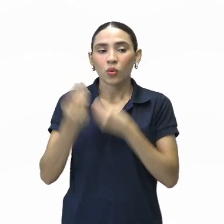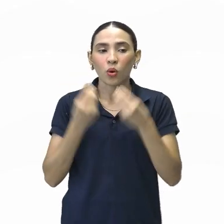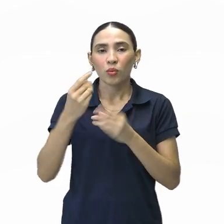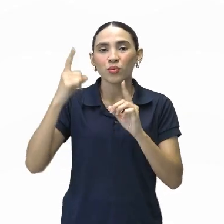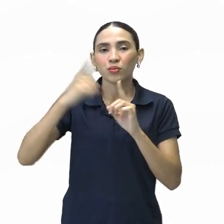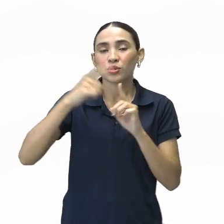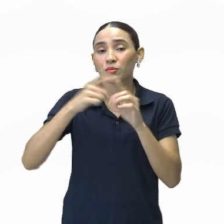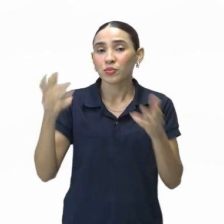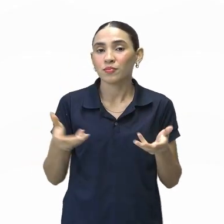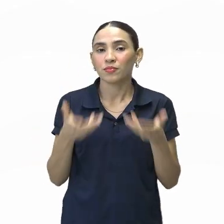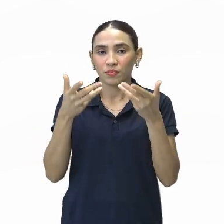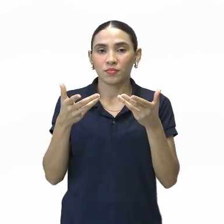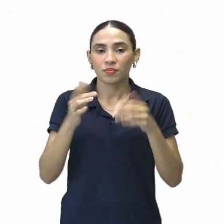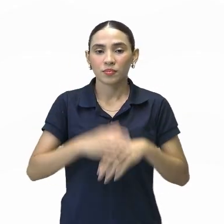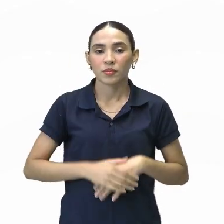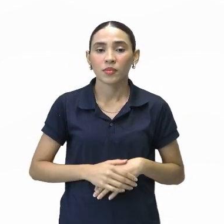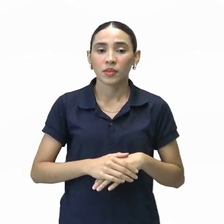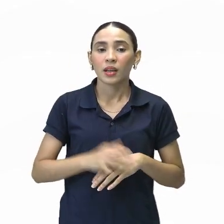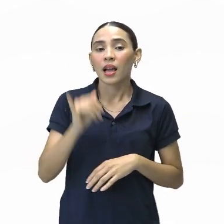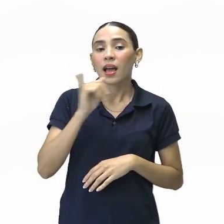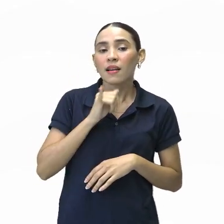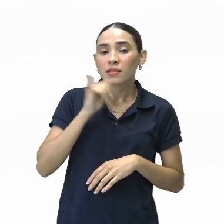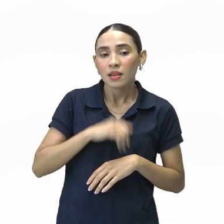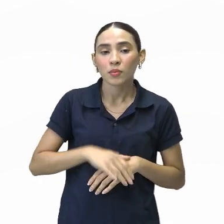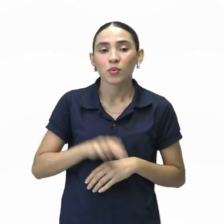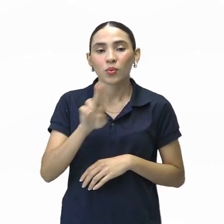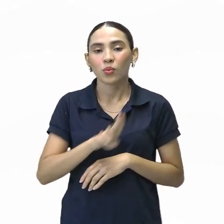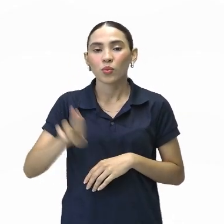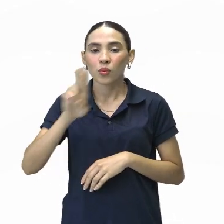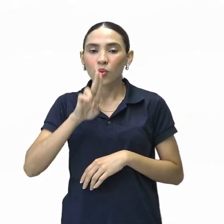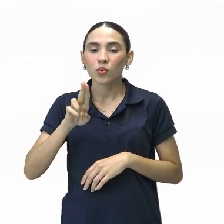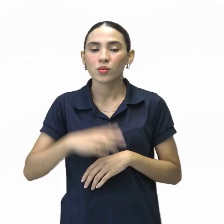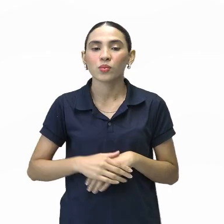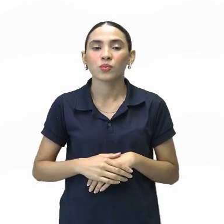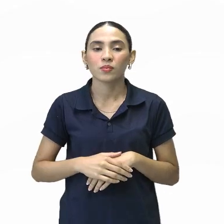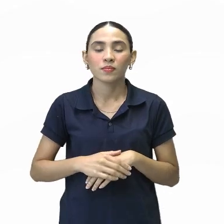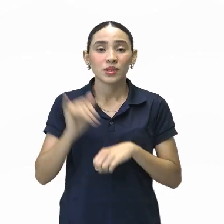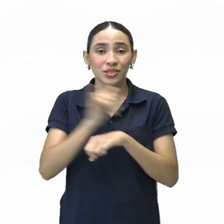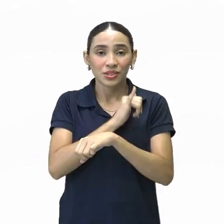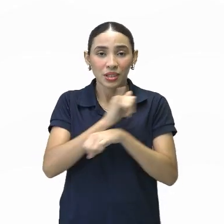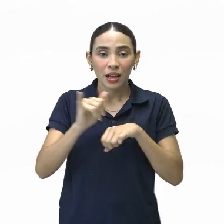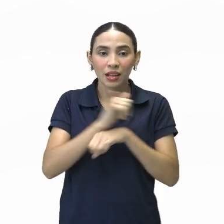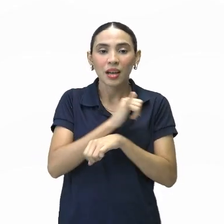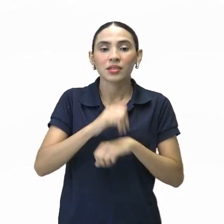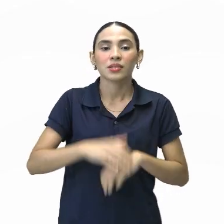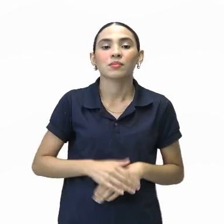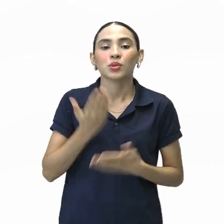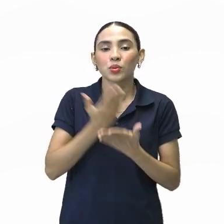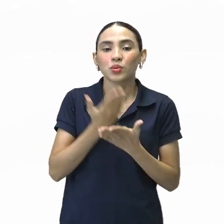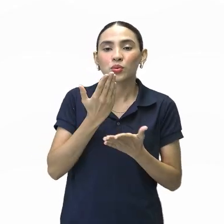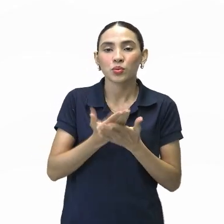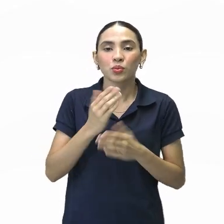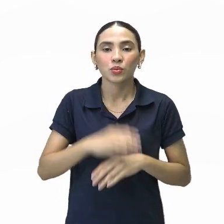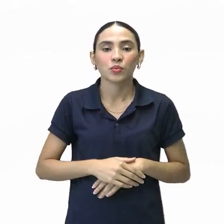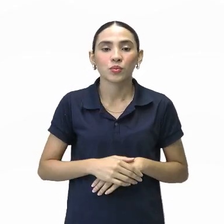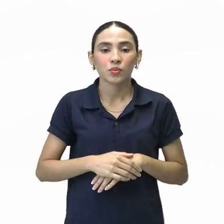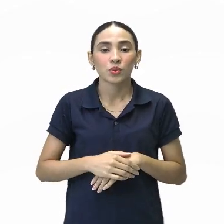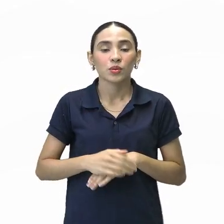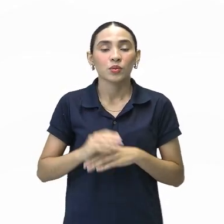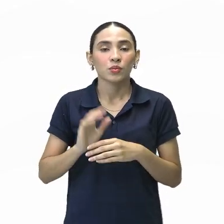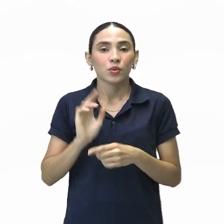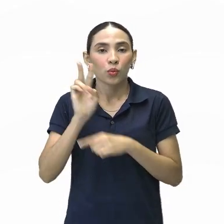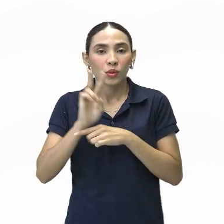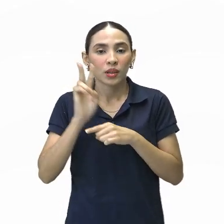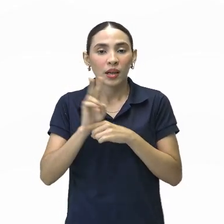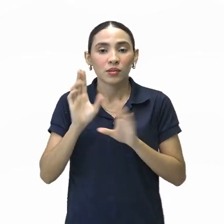de estimar. Nós temos exemplo aí o uso dessa ferramenta aí nos estudos da conservação de